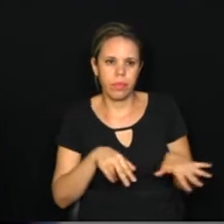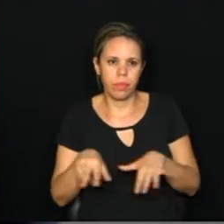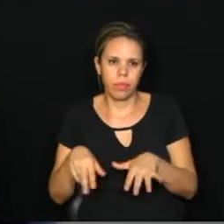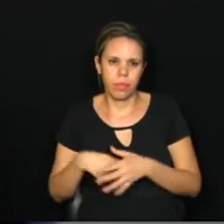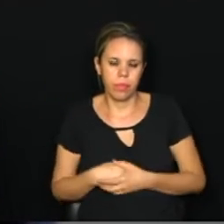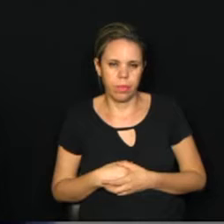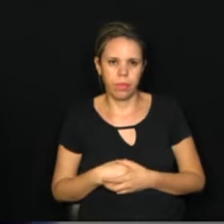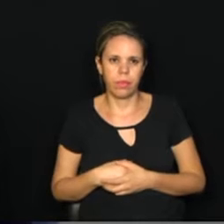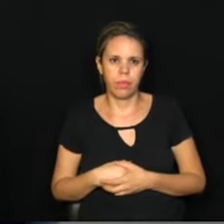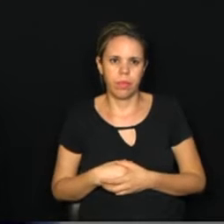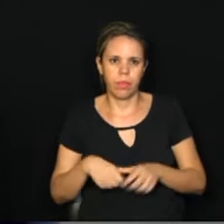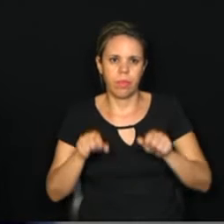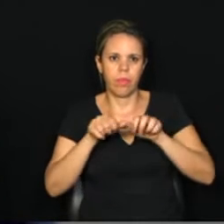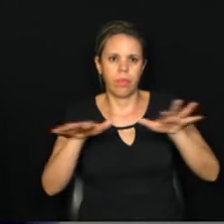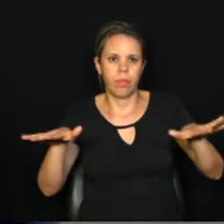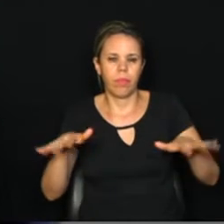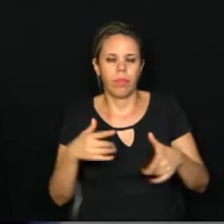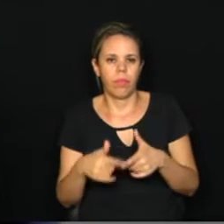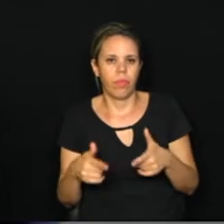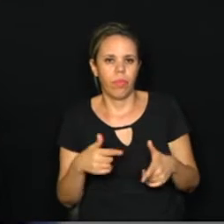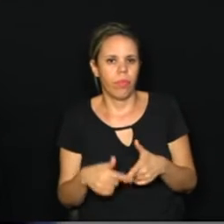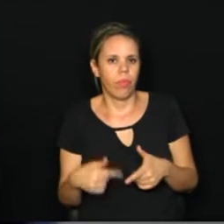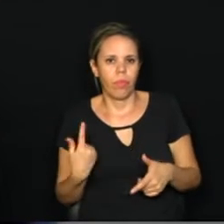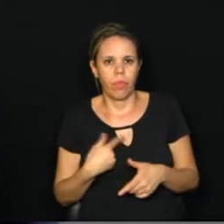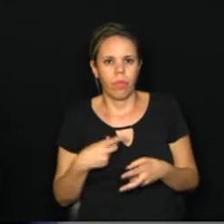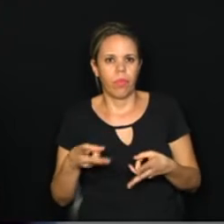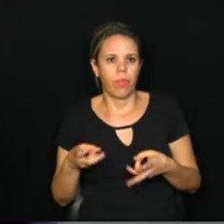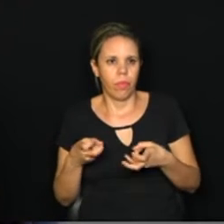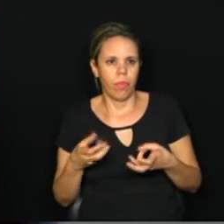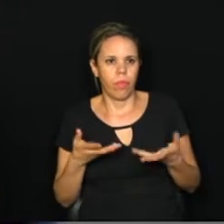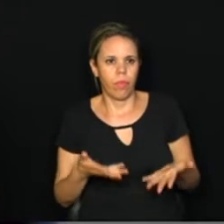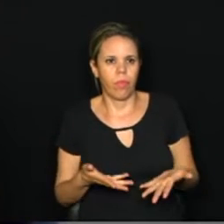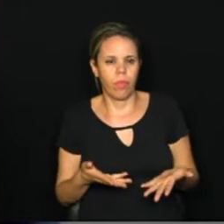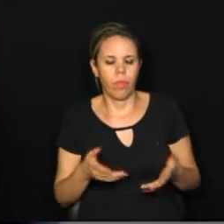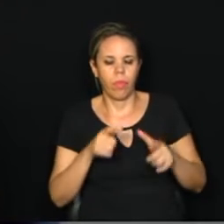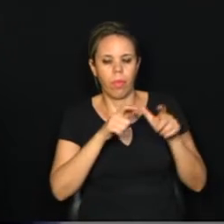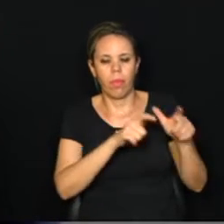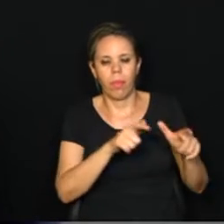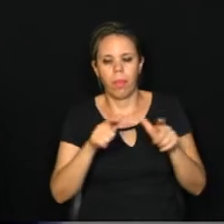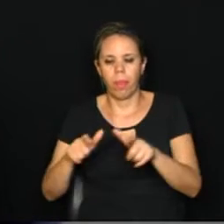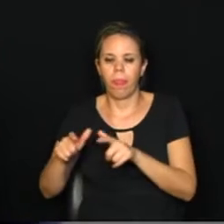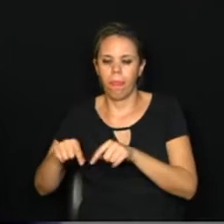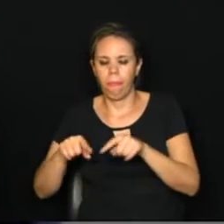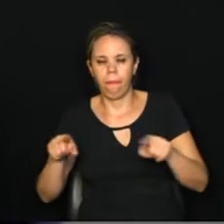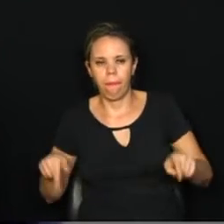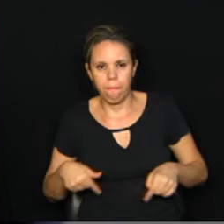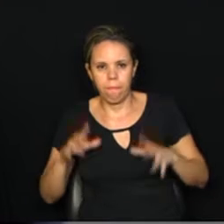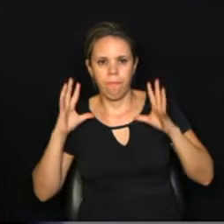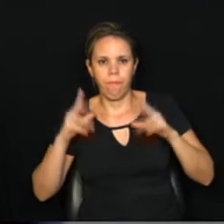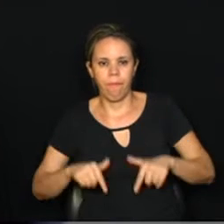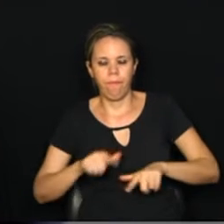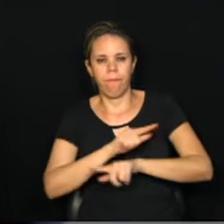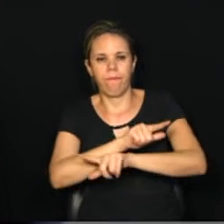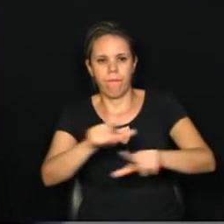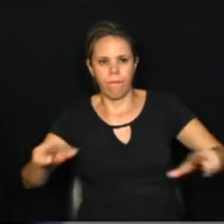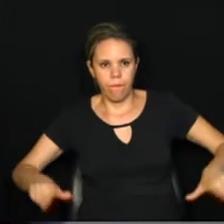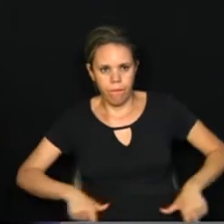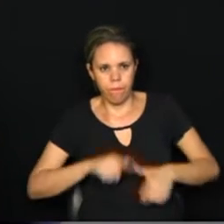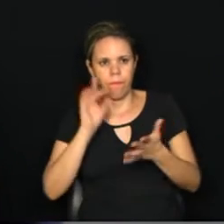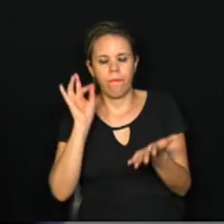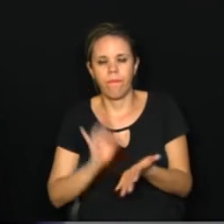uma proliferação desse tipo de coisa. O que se observa foram áreas que foram limpas e